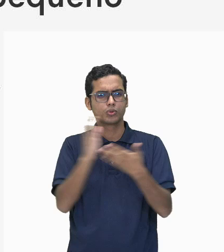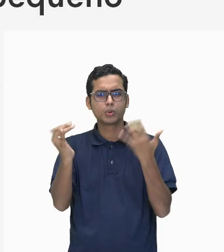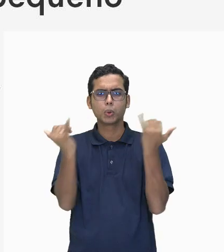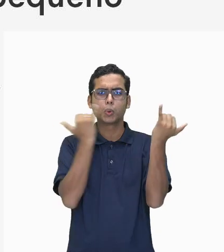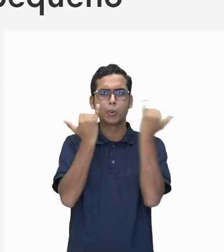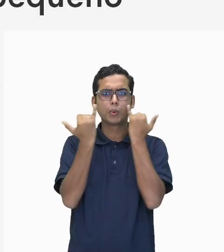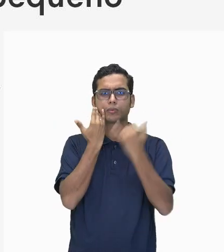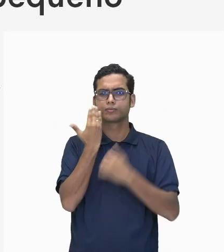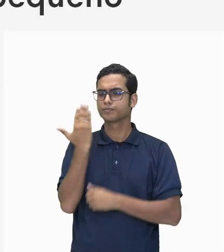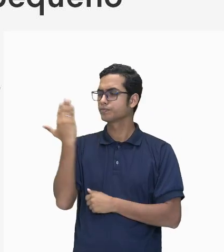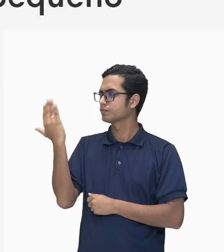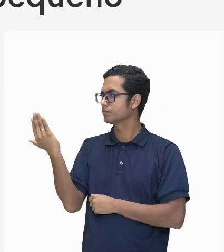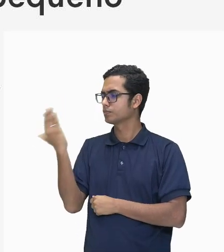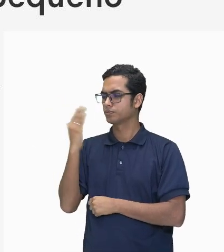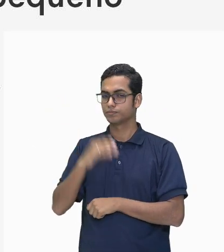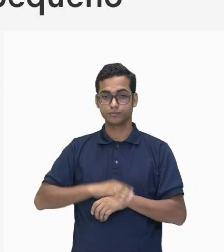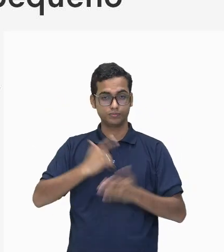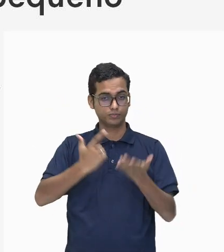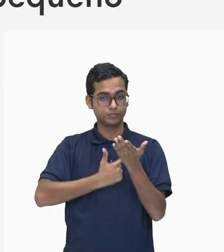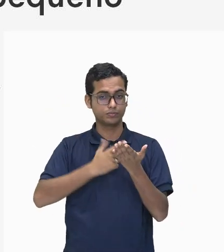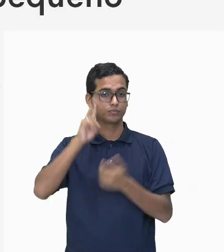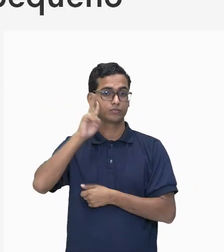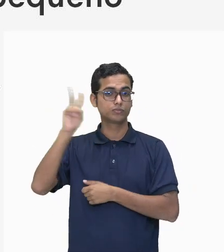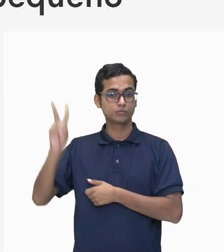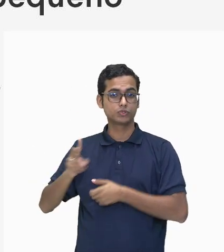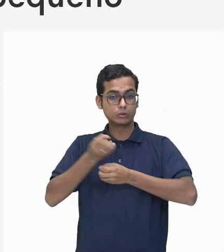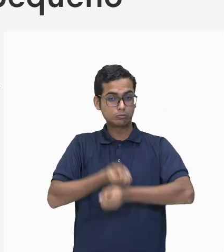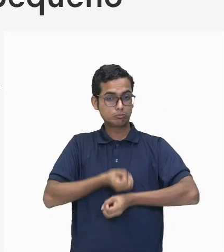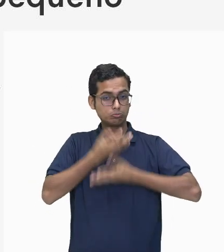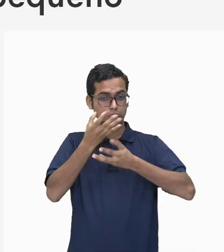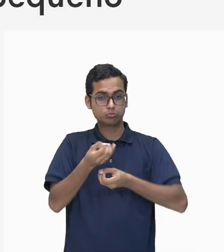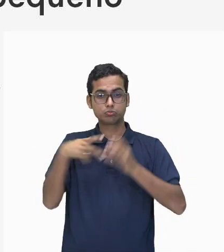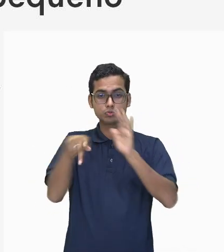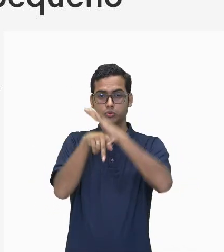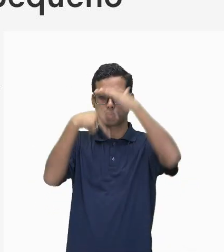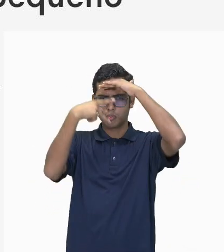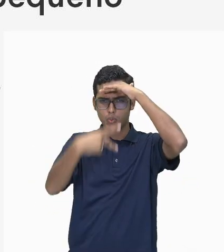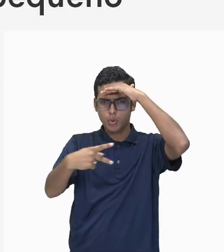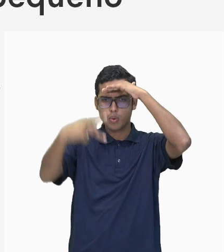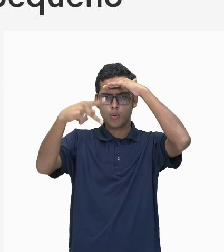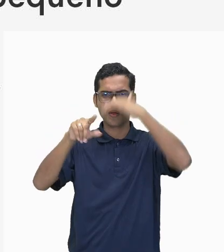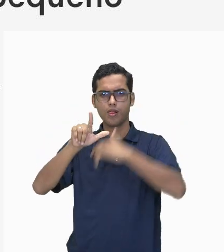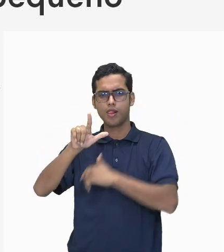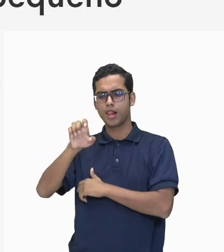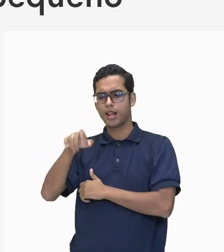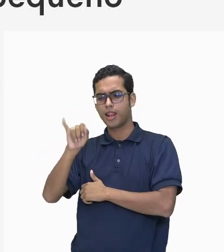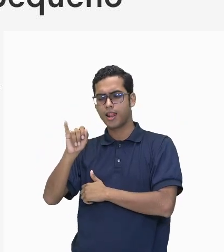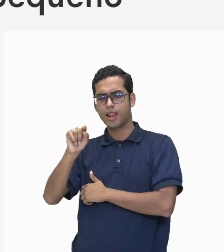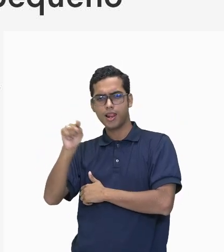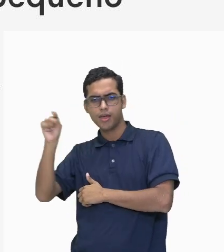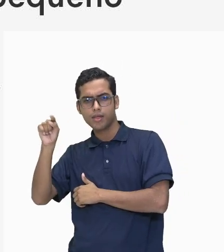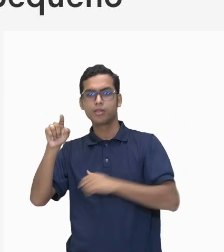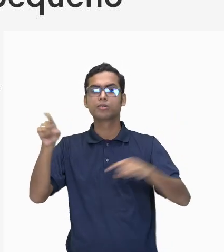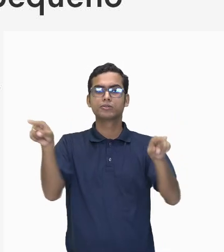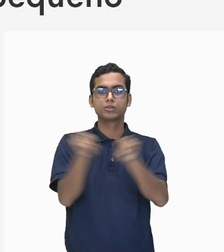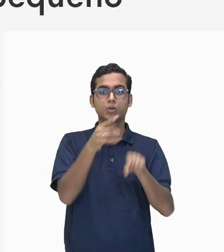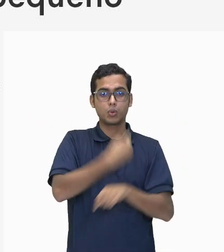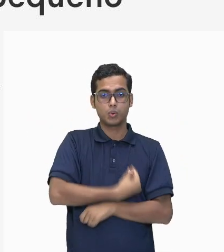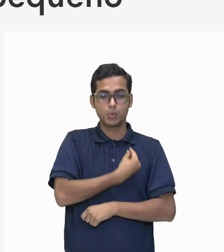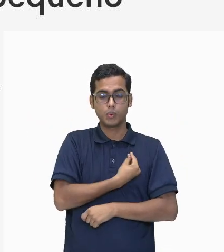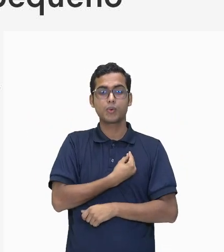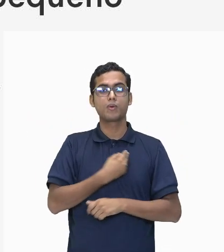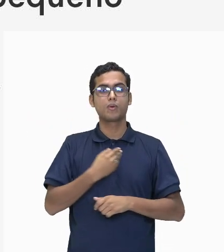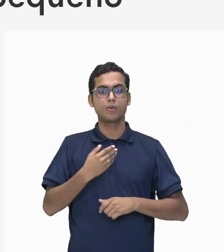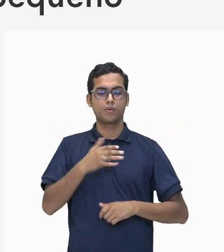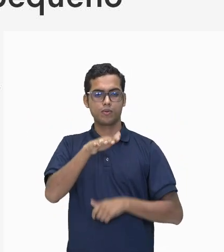relação a esse livro. Esse livro conta a história de várias gerações de profetas, entre eles Lei, que viveu em Jerusalém cerca